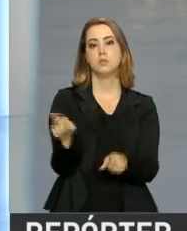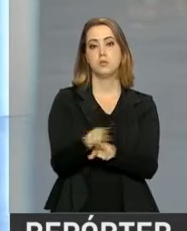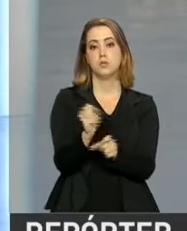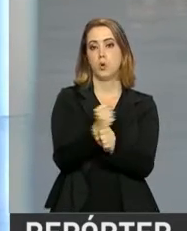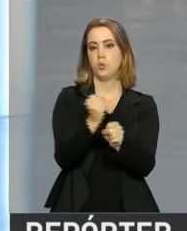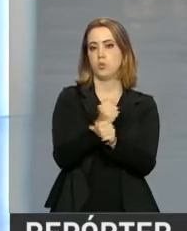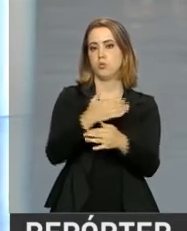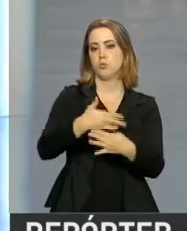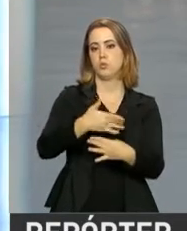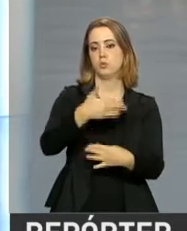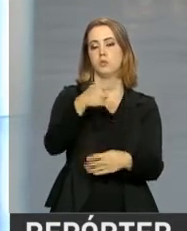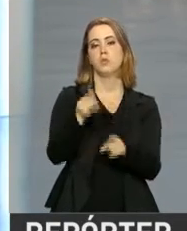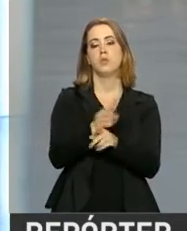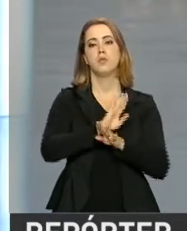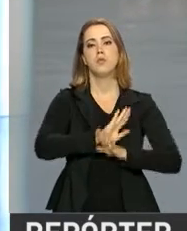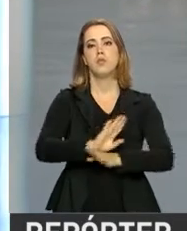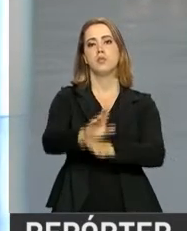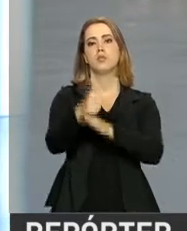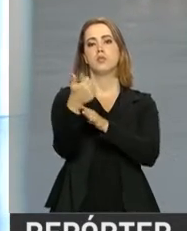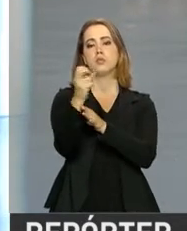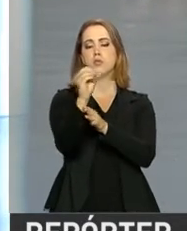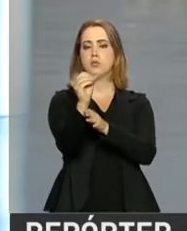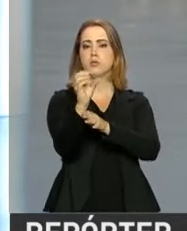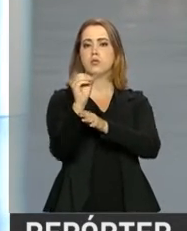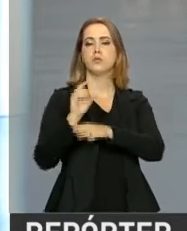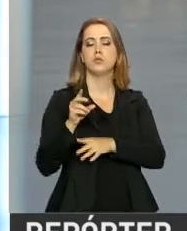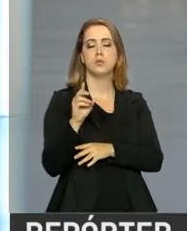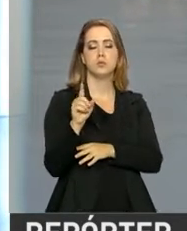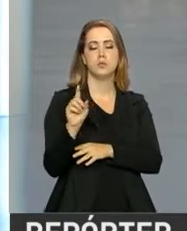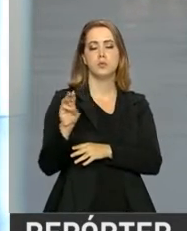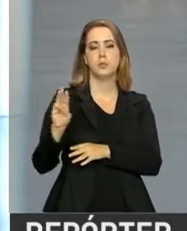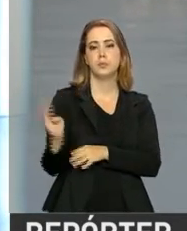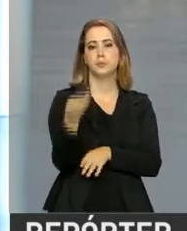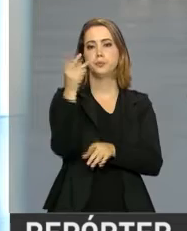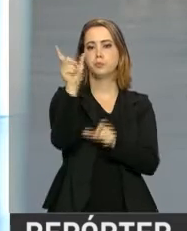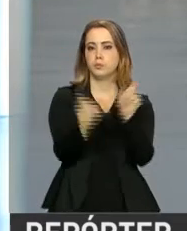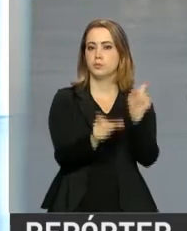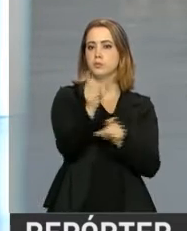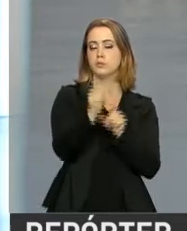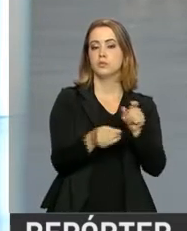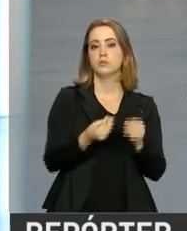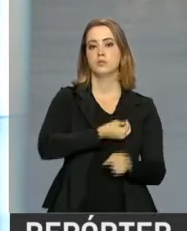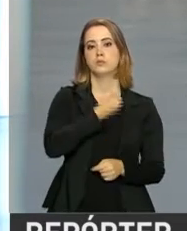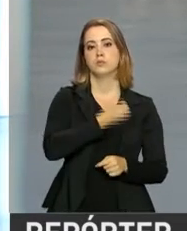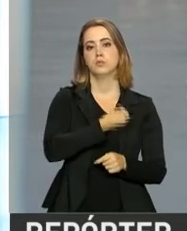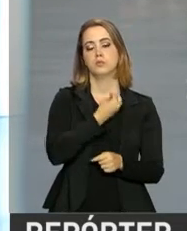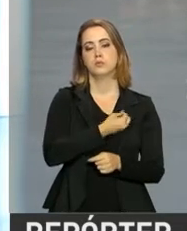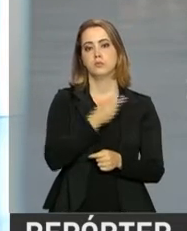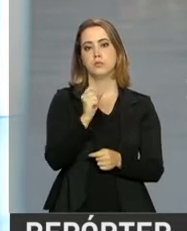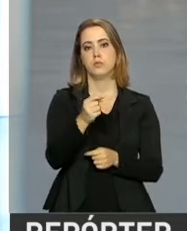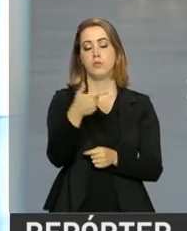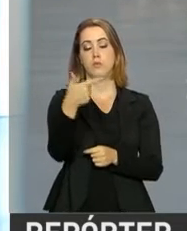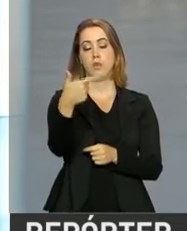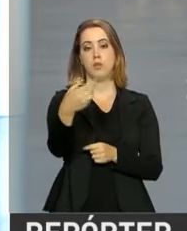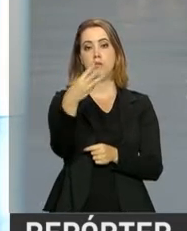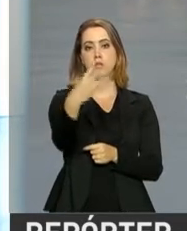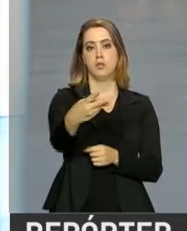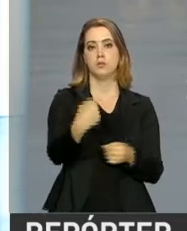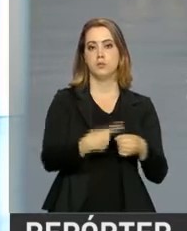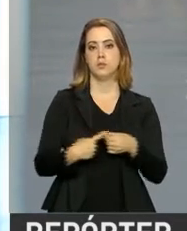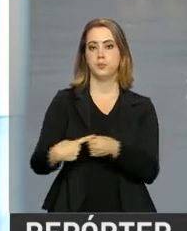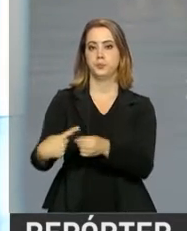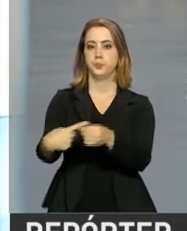fase vai beneficiar mais de um milhão e trezentas mil pessoas que vivem em 23 municípios